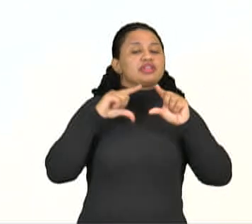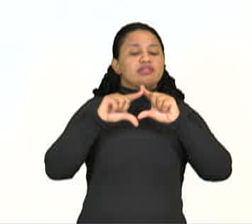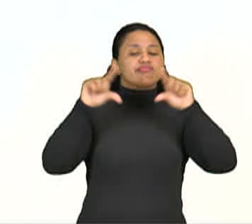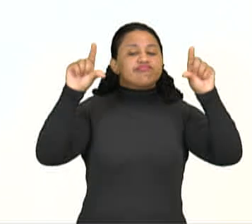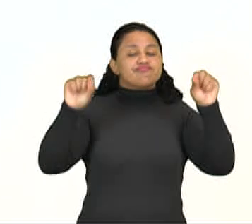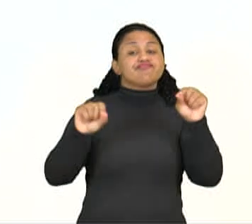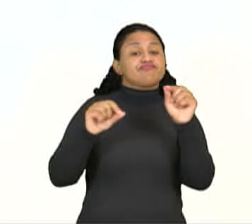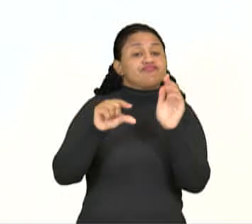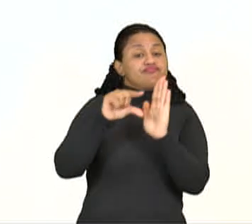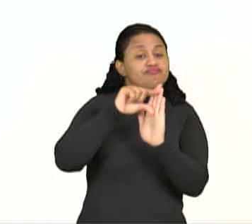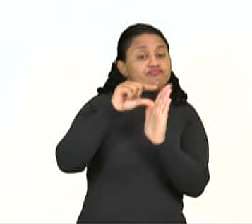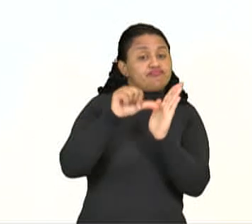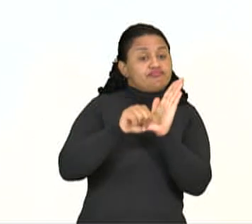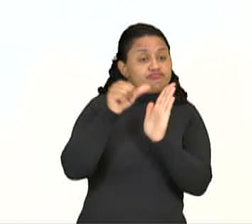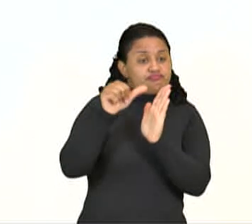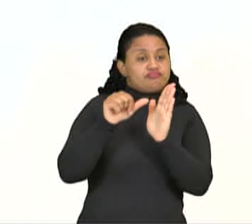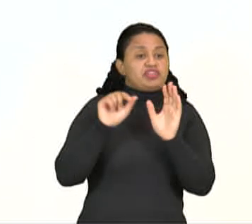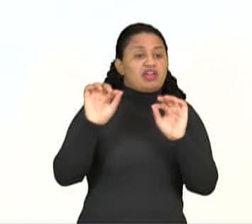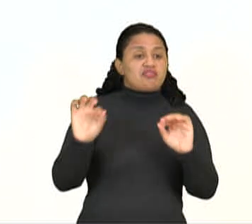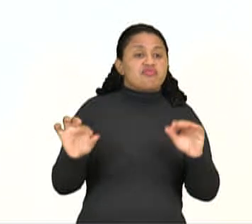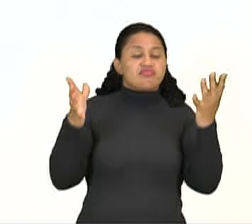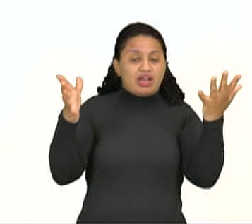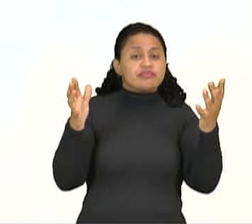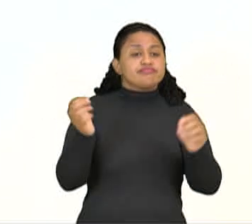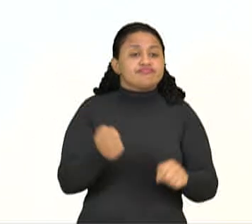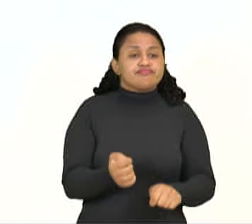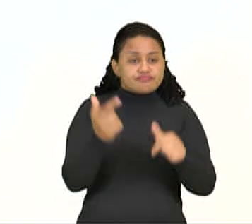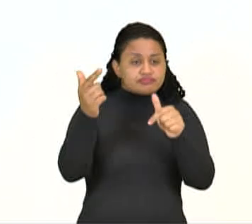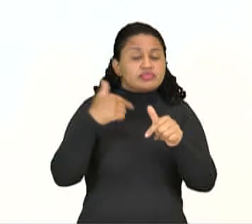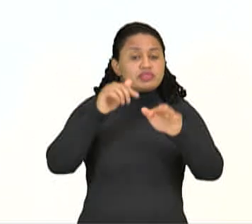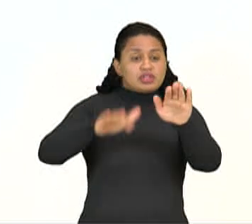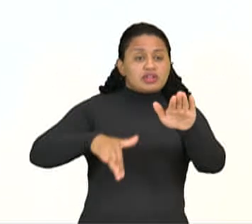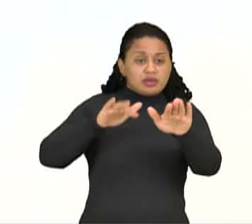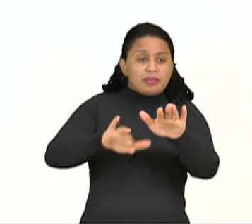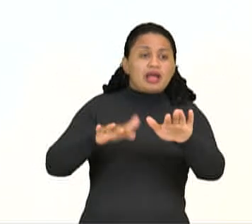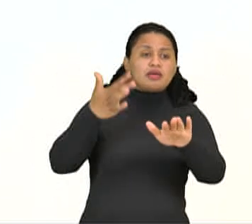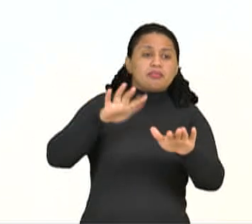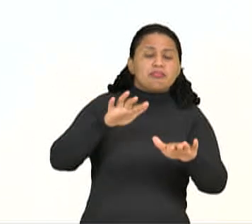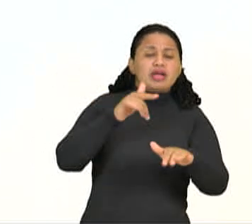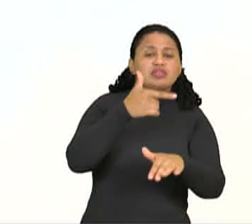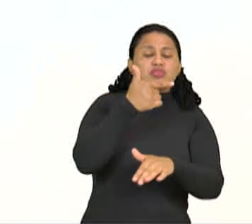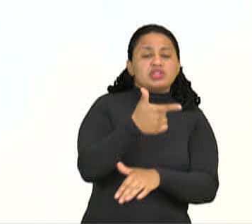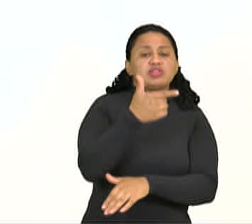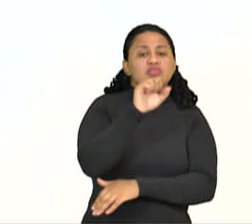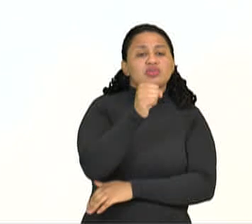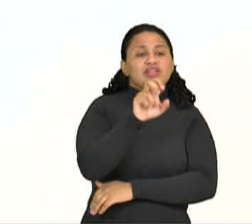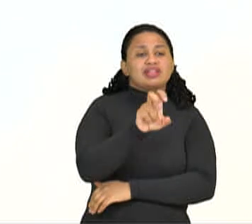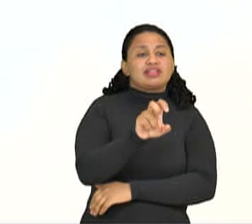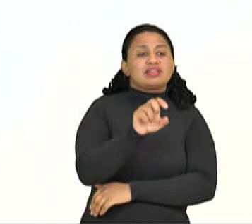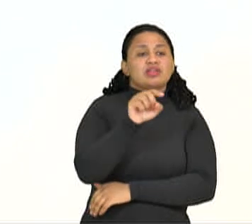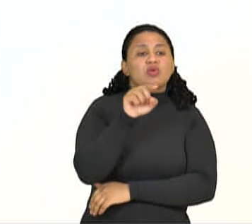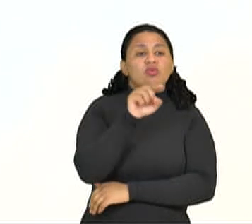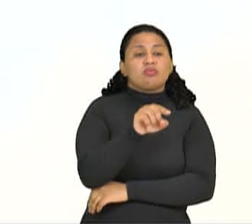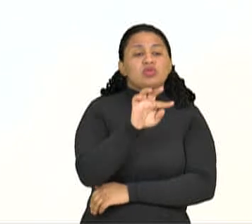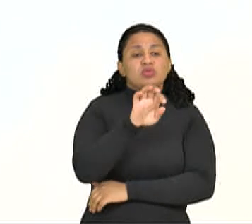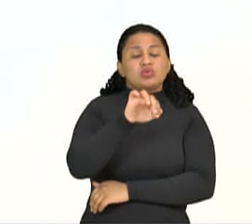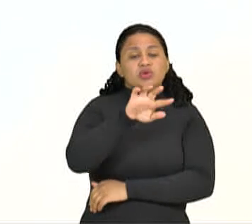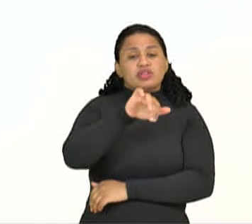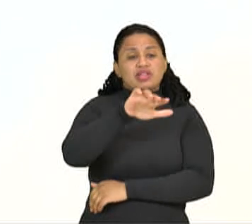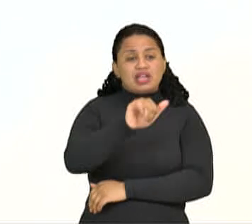parágrafo. A festa de Réveillon na praia de Copacabana deixou mais de 285 toneladas de